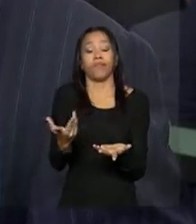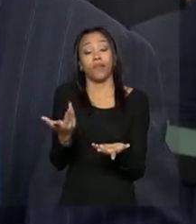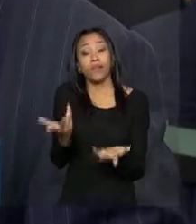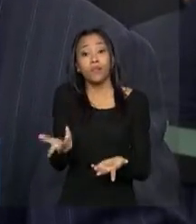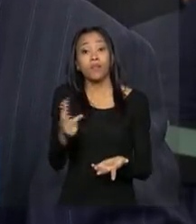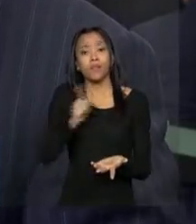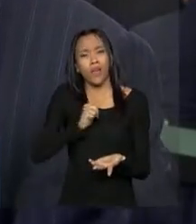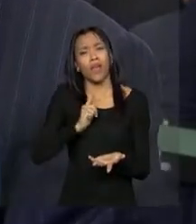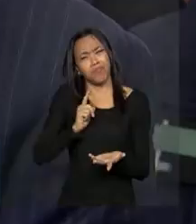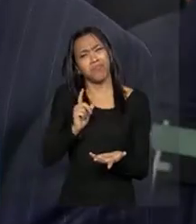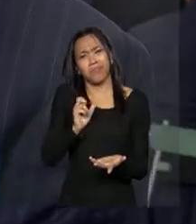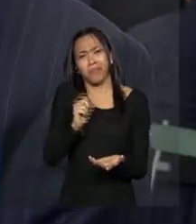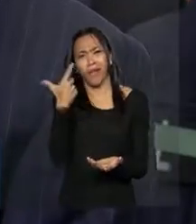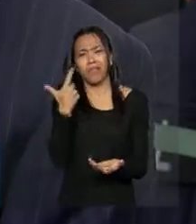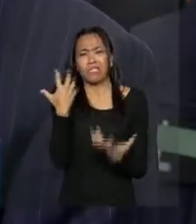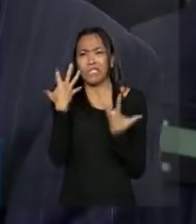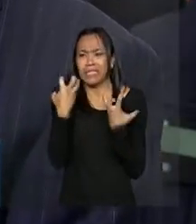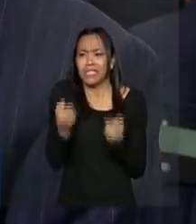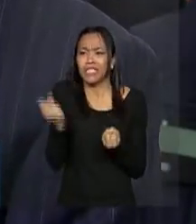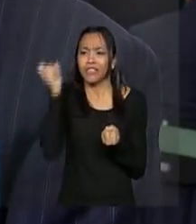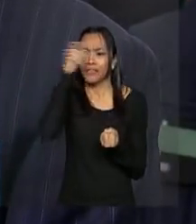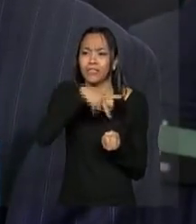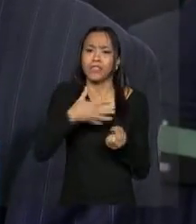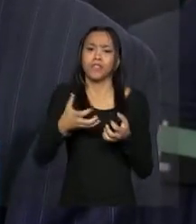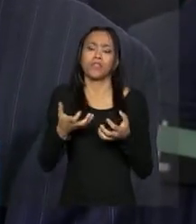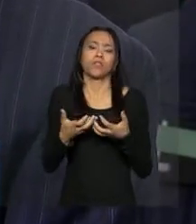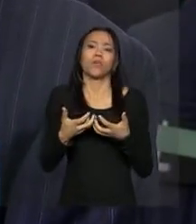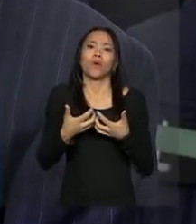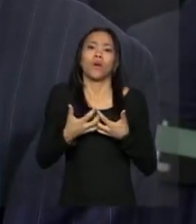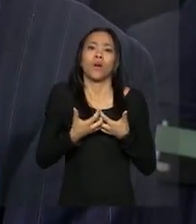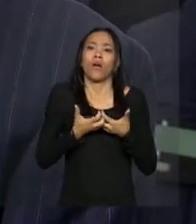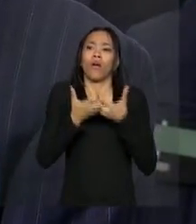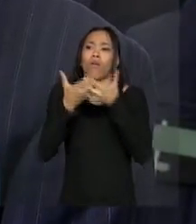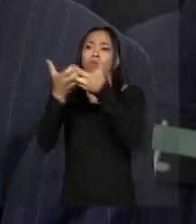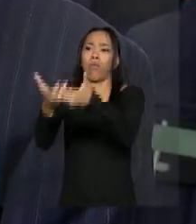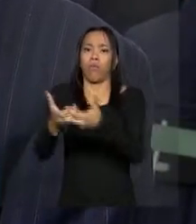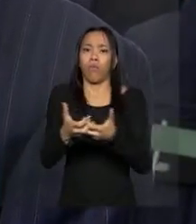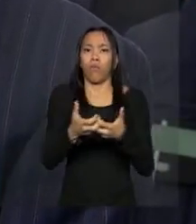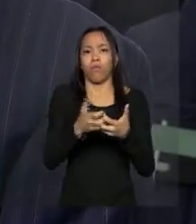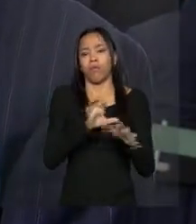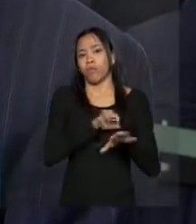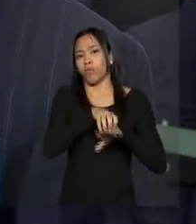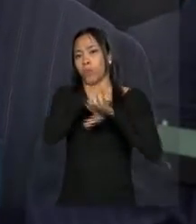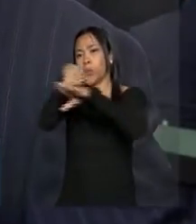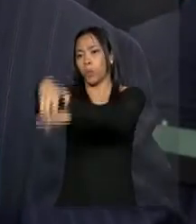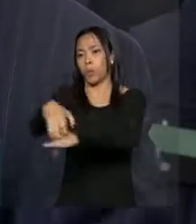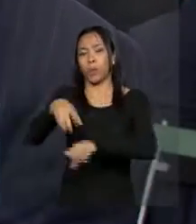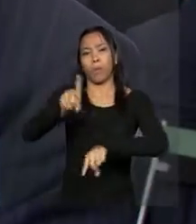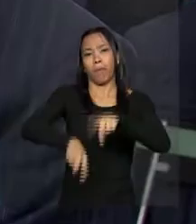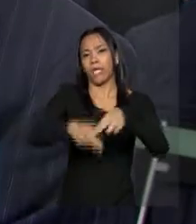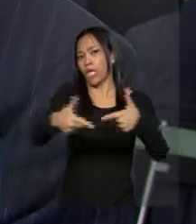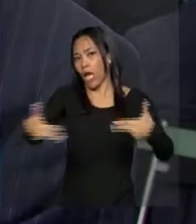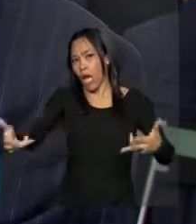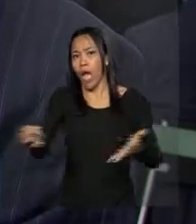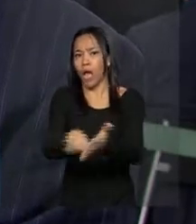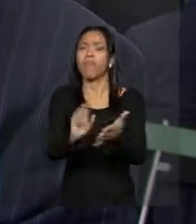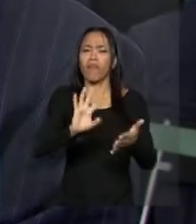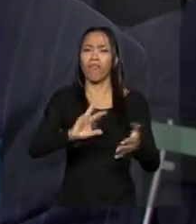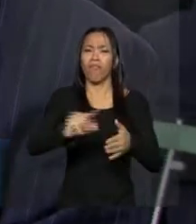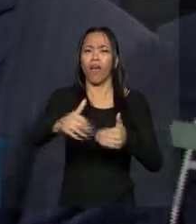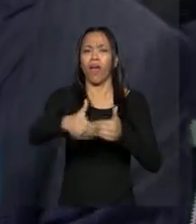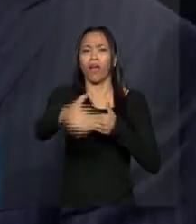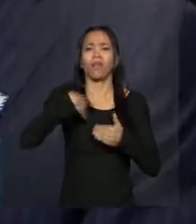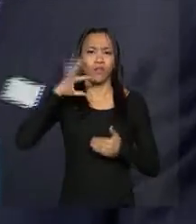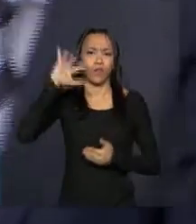temos algumas dificuldades na área também de transporte, né? Na área de suprimento de materiais, mas tudo isso vai se resolver. Tá,